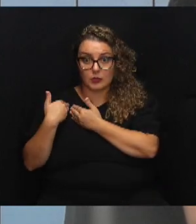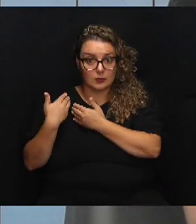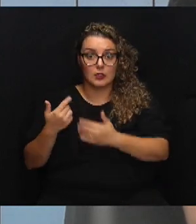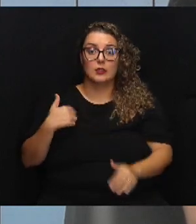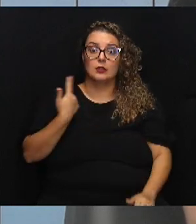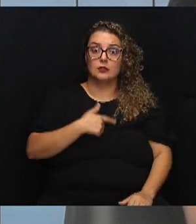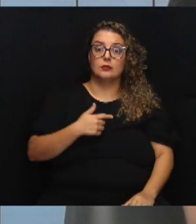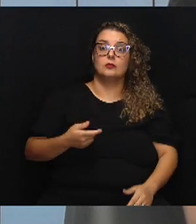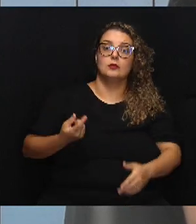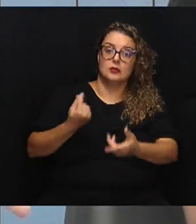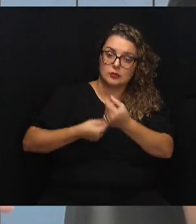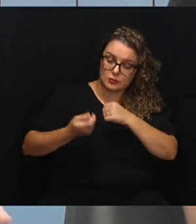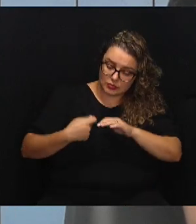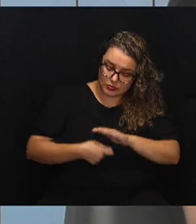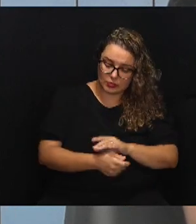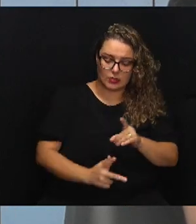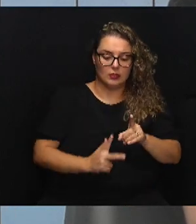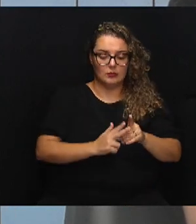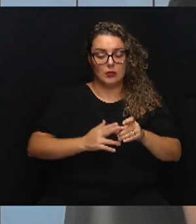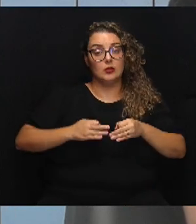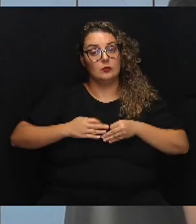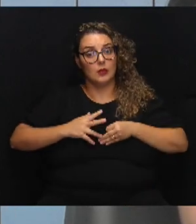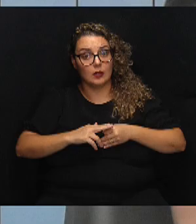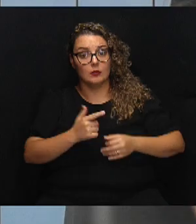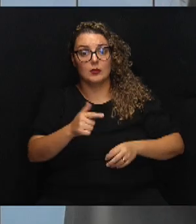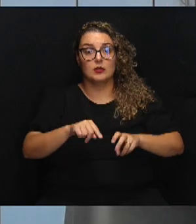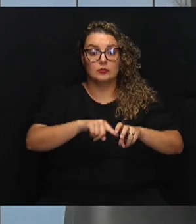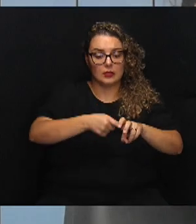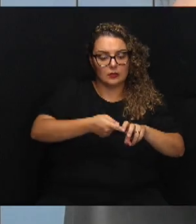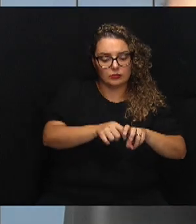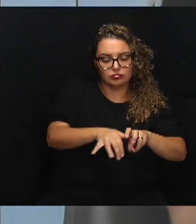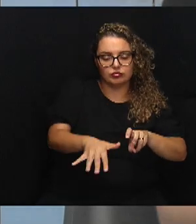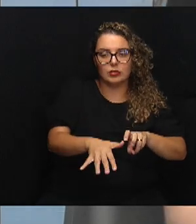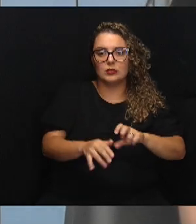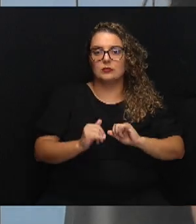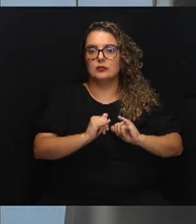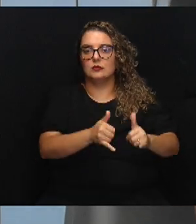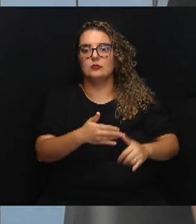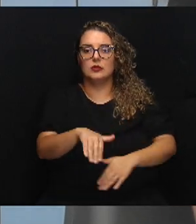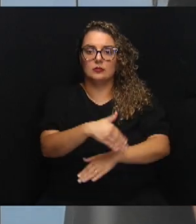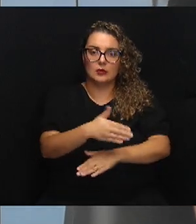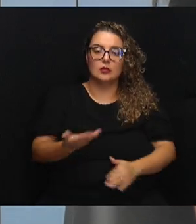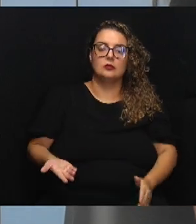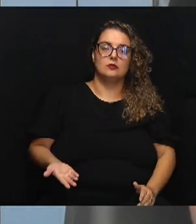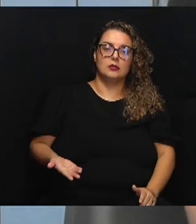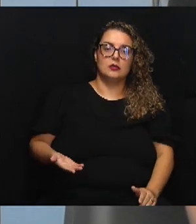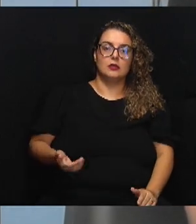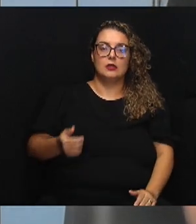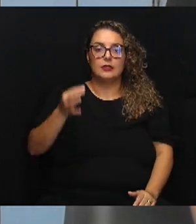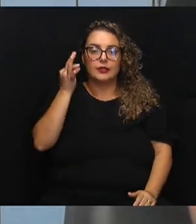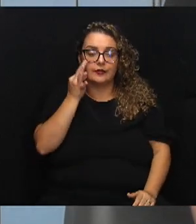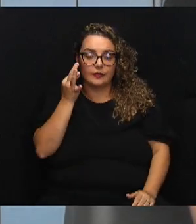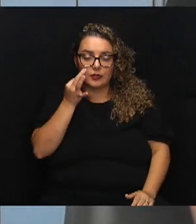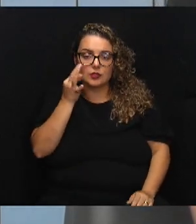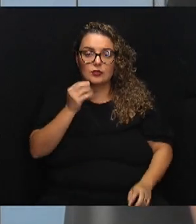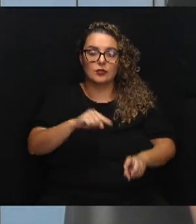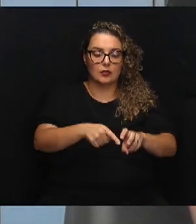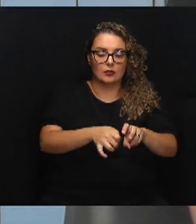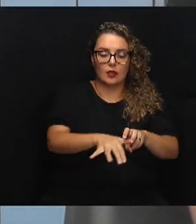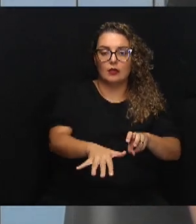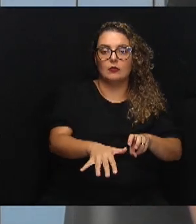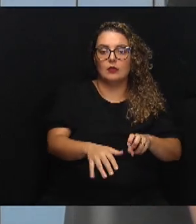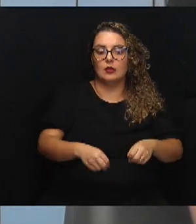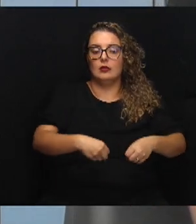em castração para que na castração ali não tenha filhotes que vão ser abandonados na rua, né? Que aquela cadela que vai ter filhotes eles jogam na rua.